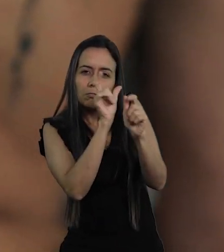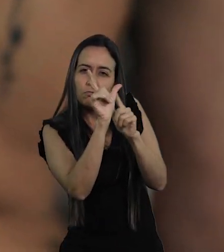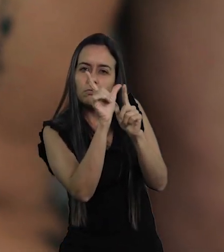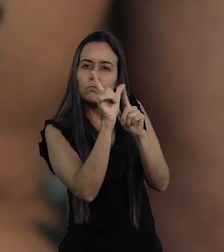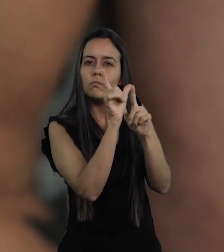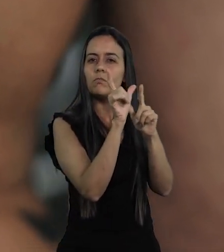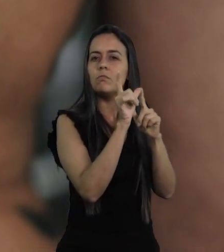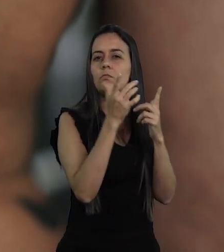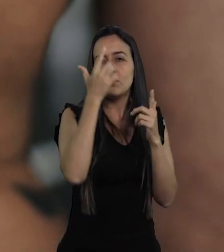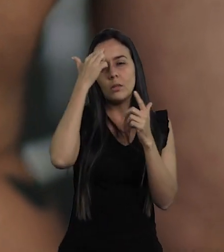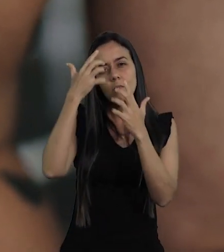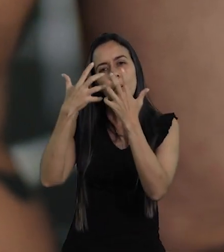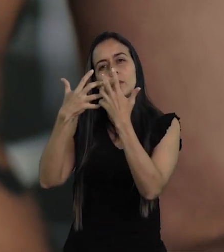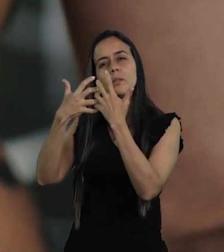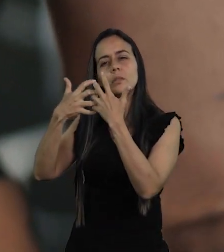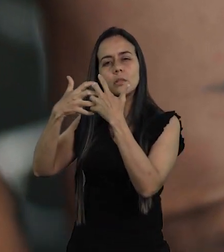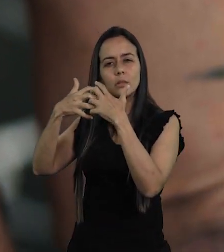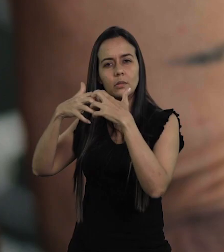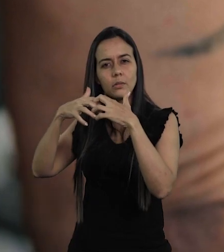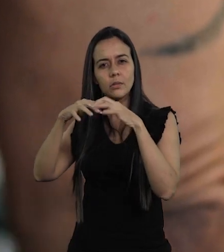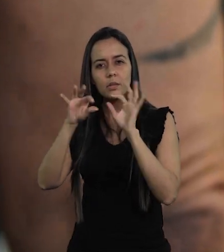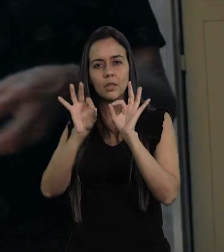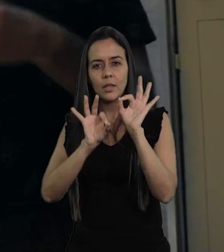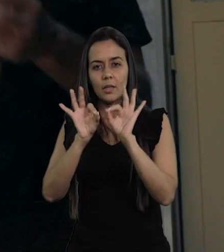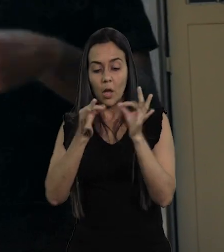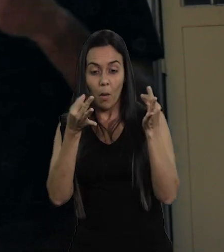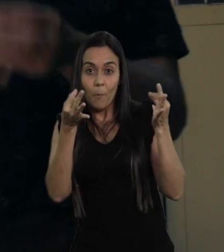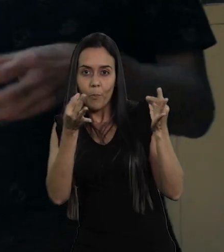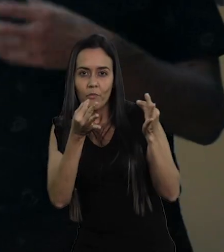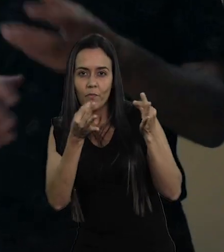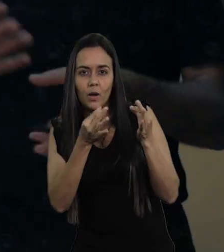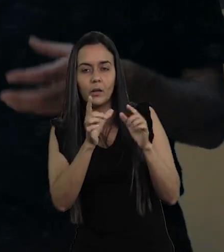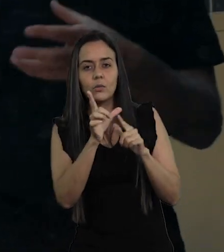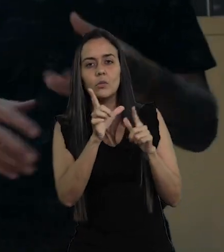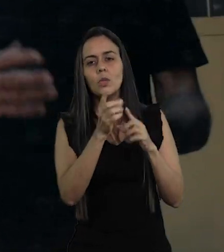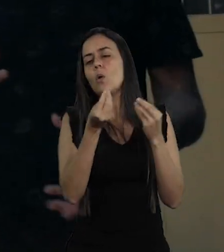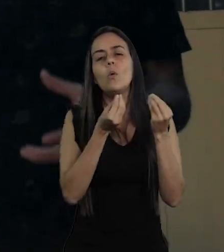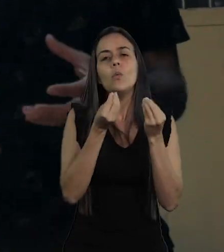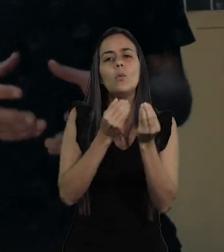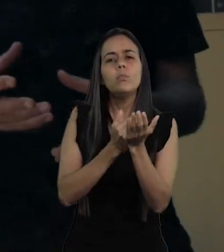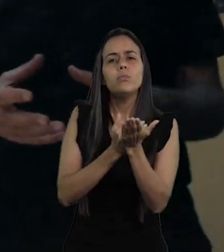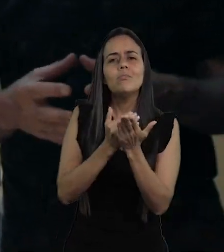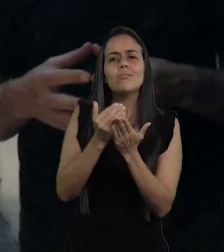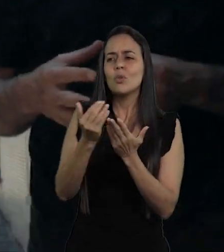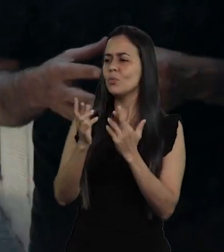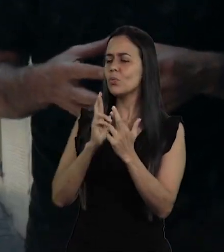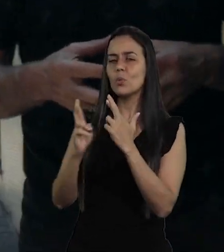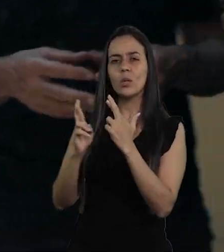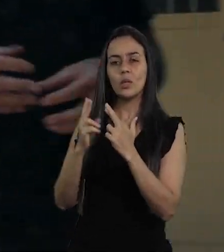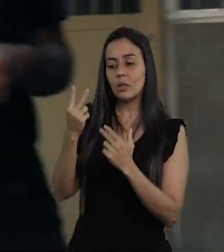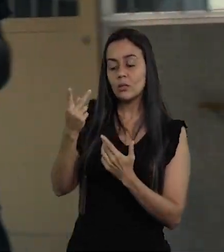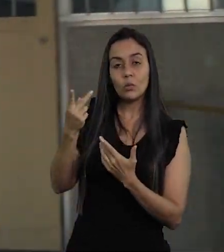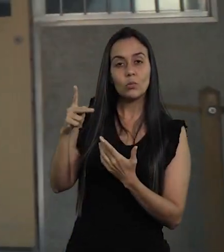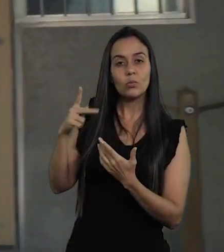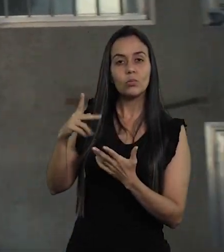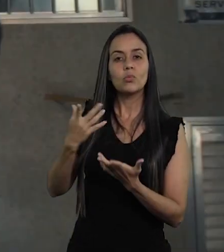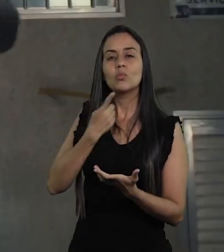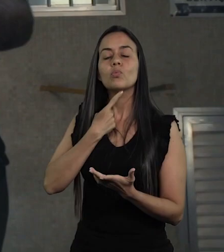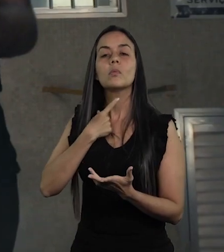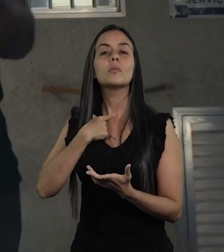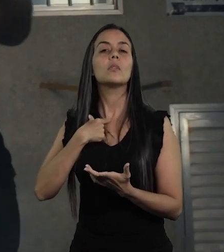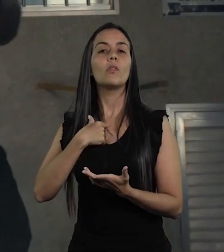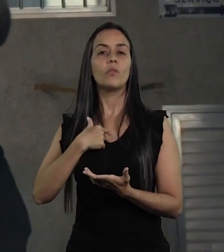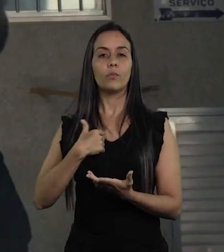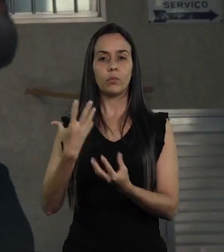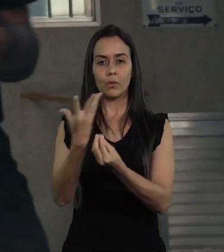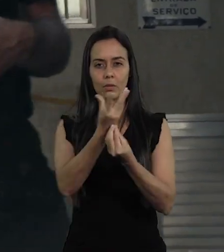racional verbal, né? Exatamente. E toda essa relação, assim, né, que você tem, assim,